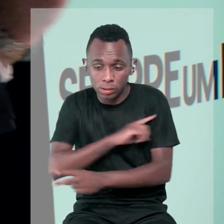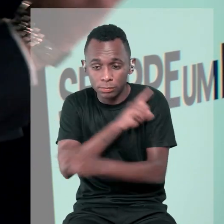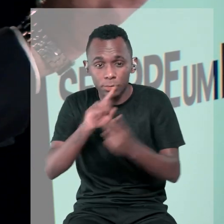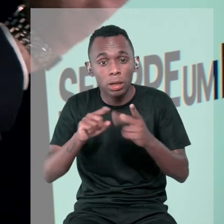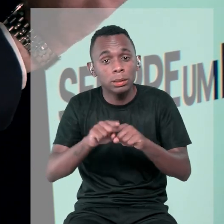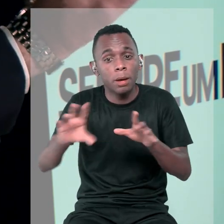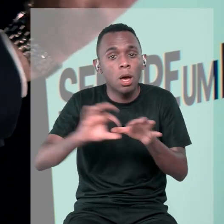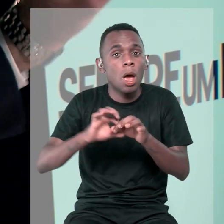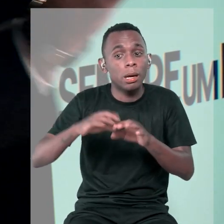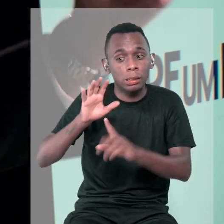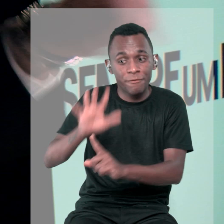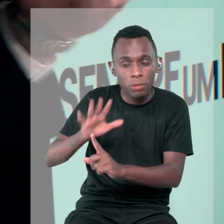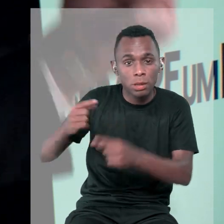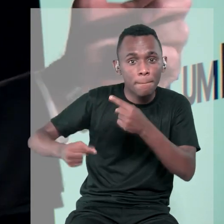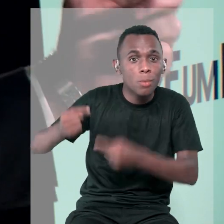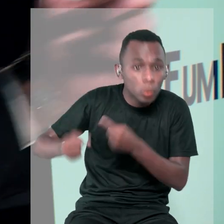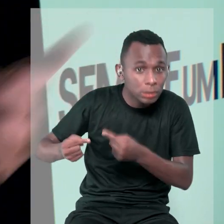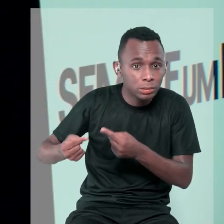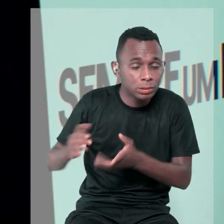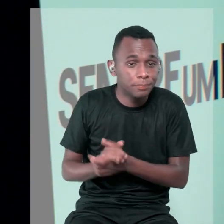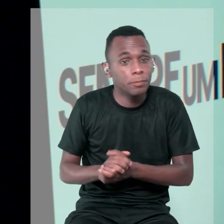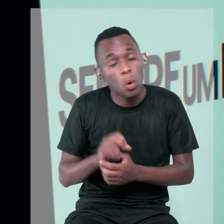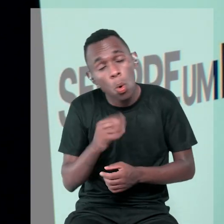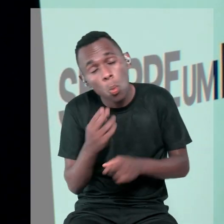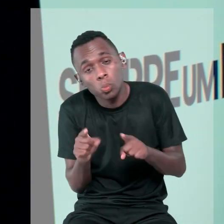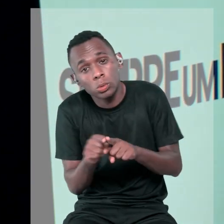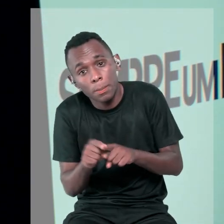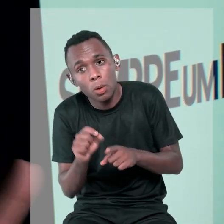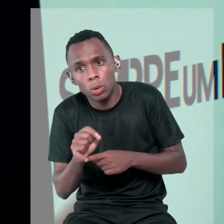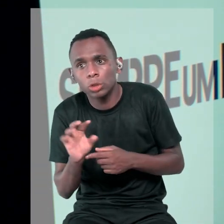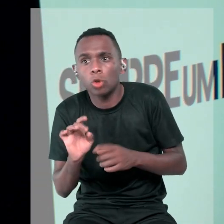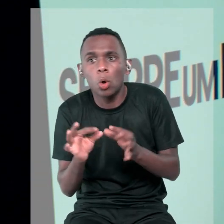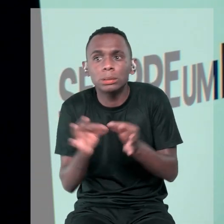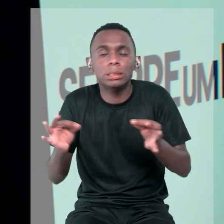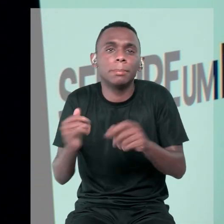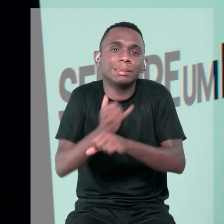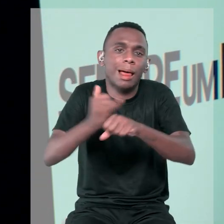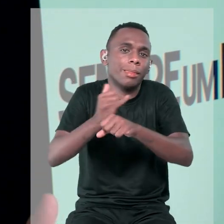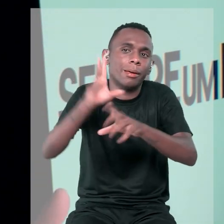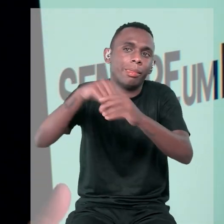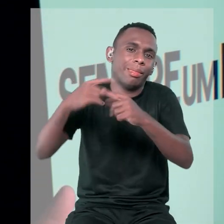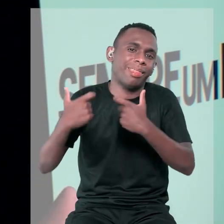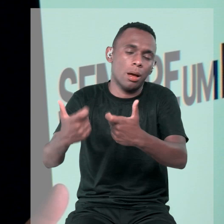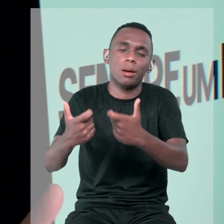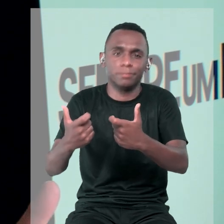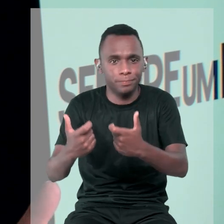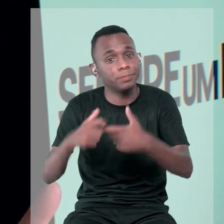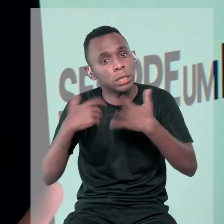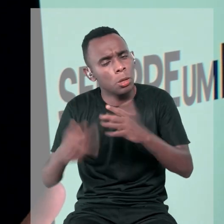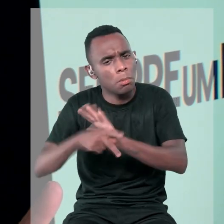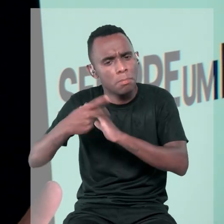a política, e não propriamente, ou não necessariamente, simplesmente as técnicas da guerra. Do jeito dele,